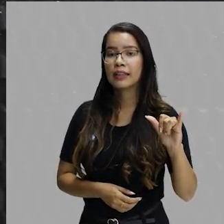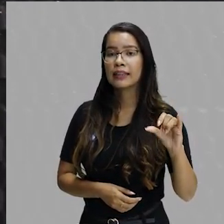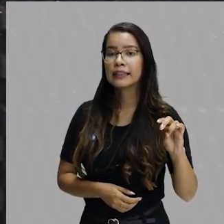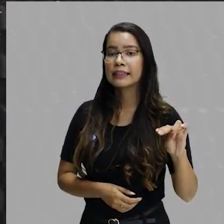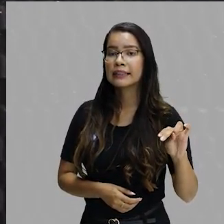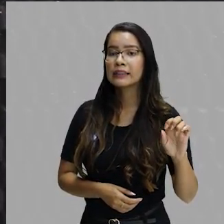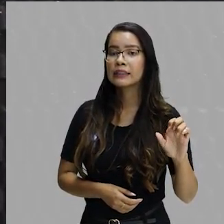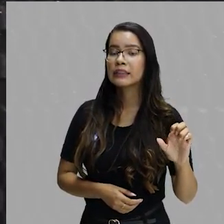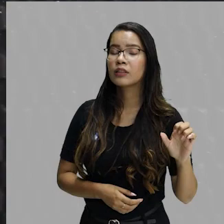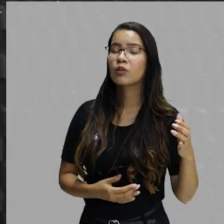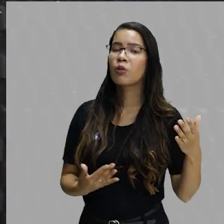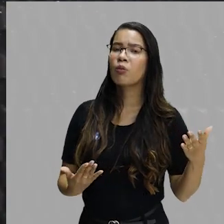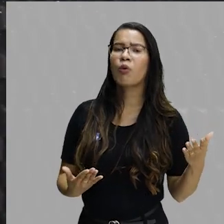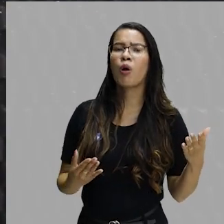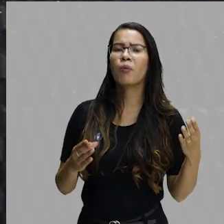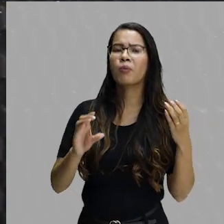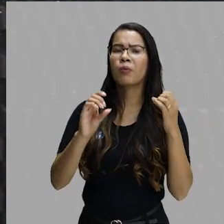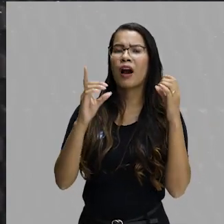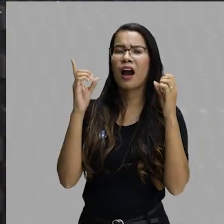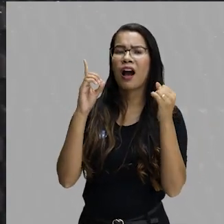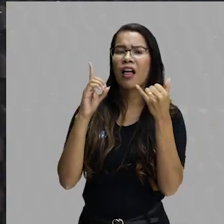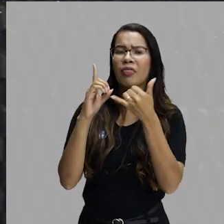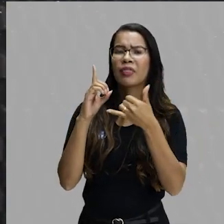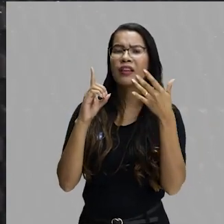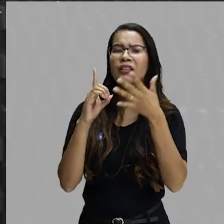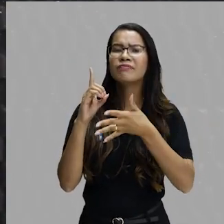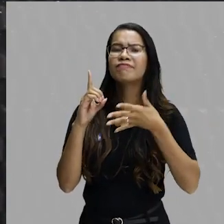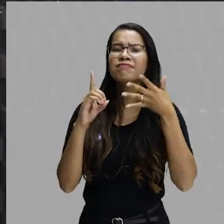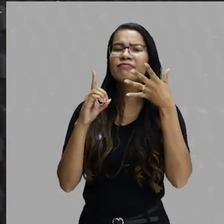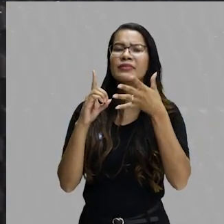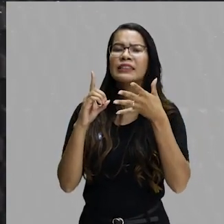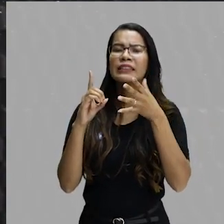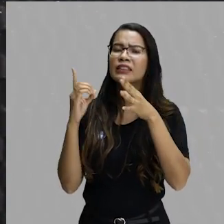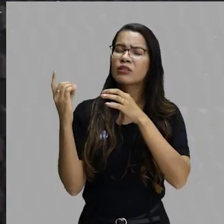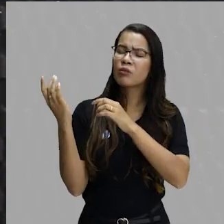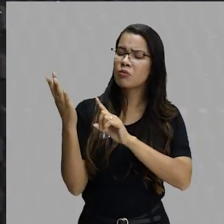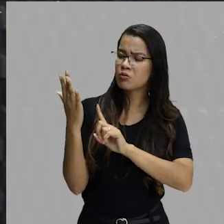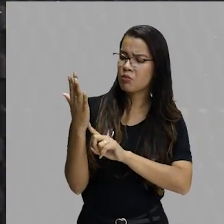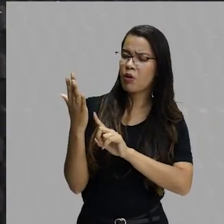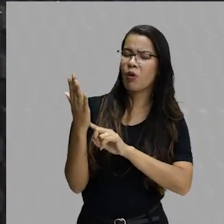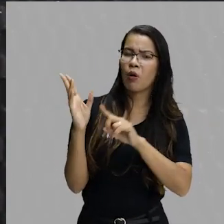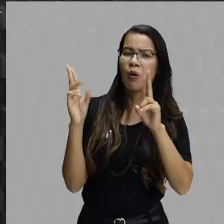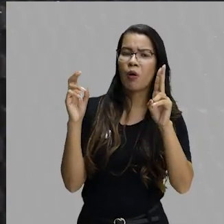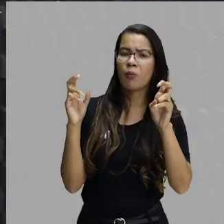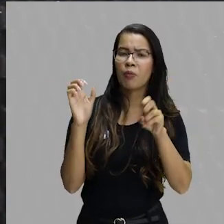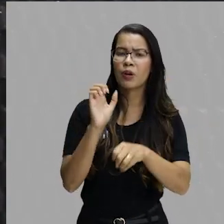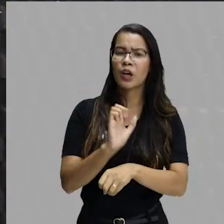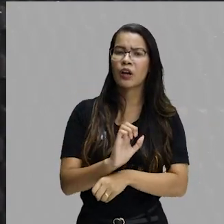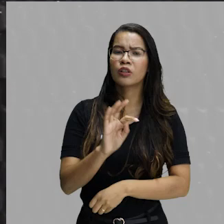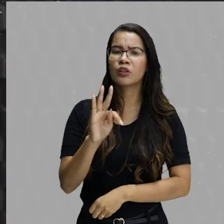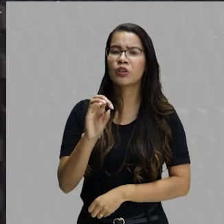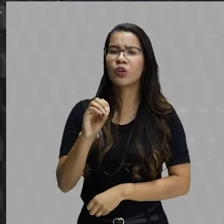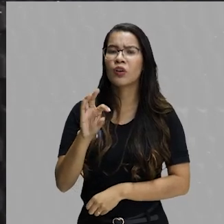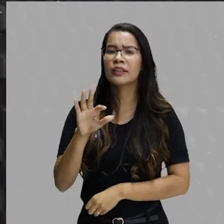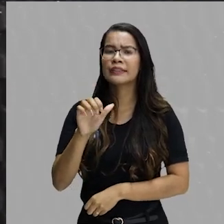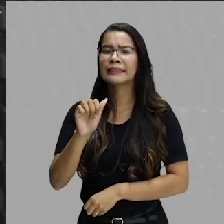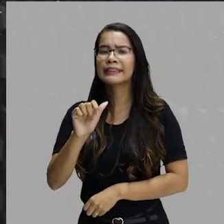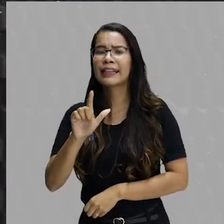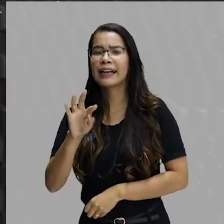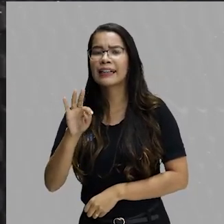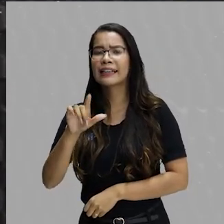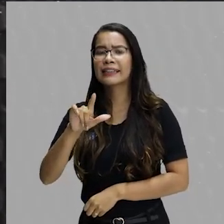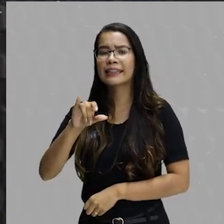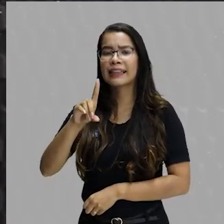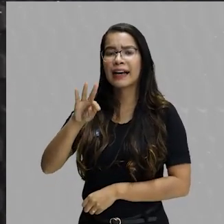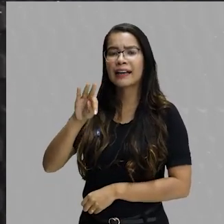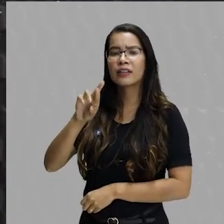definição que ele nos traz sobre o Estado totalitário? O Estado totalitário é tudo pelo Estado,